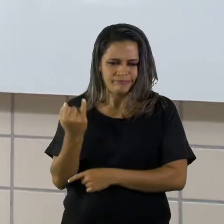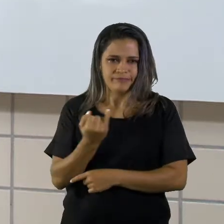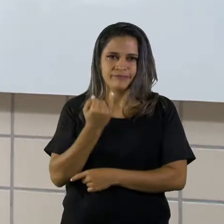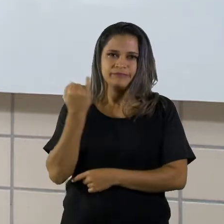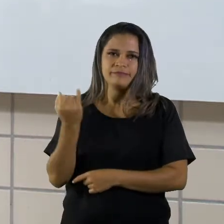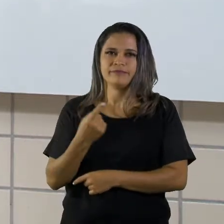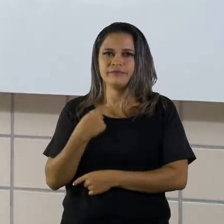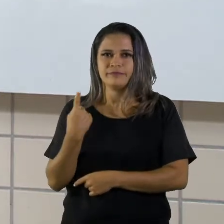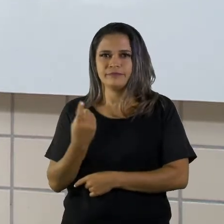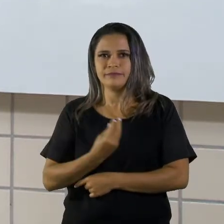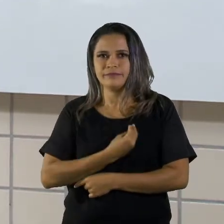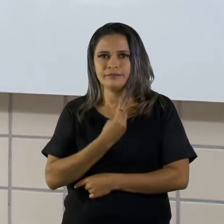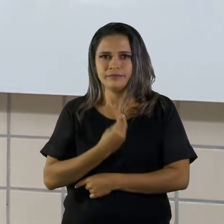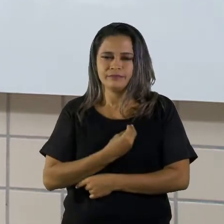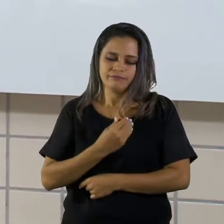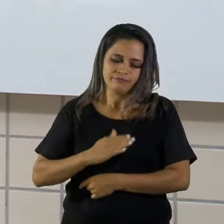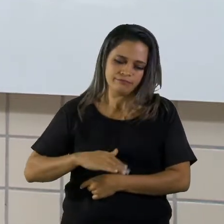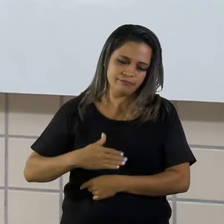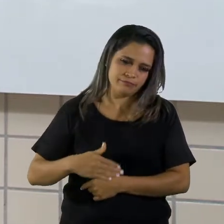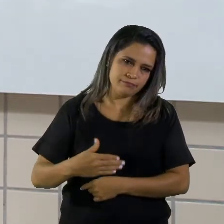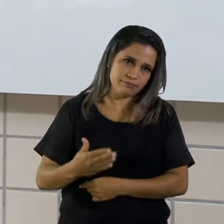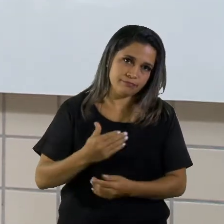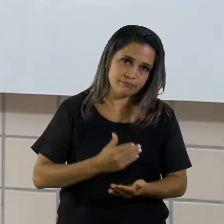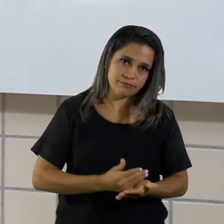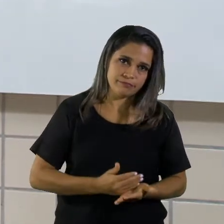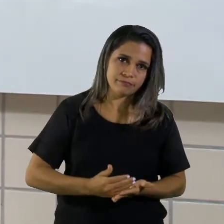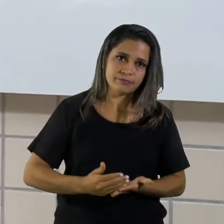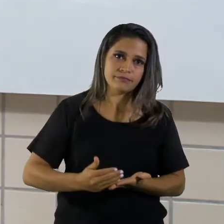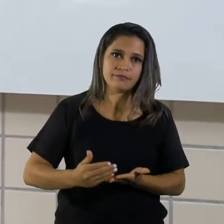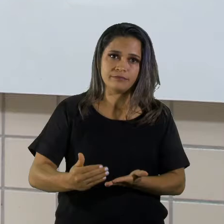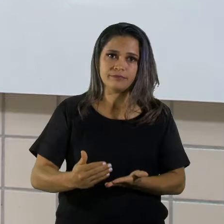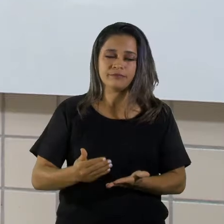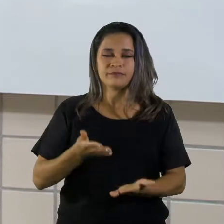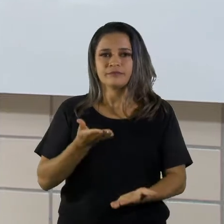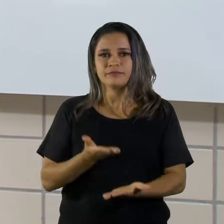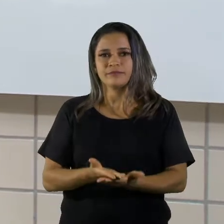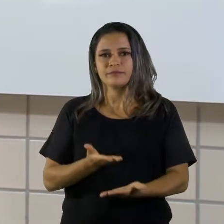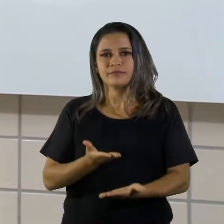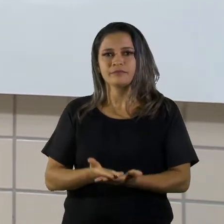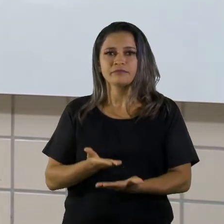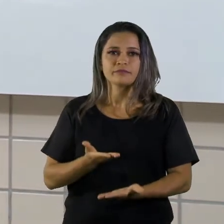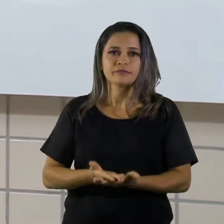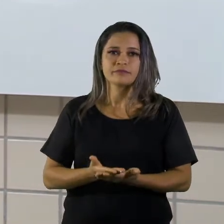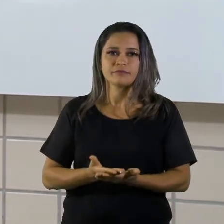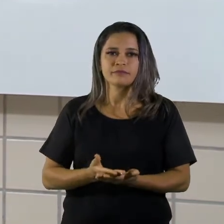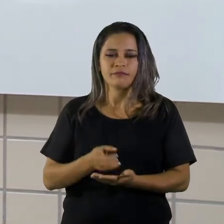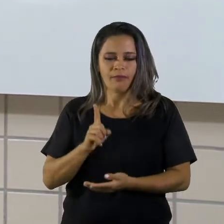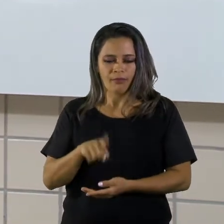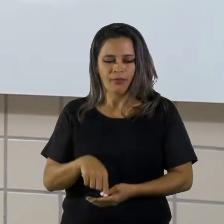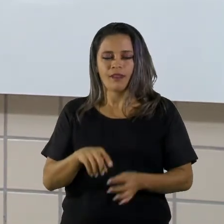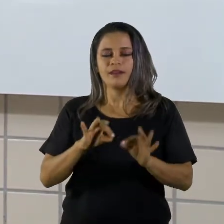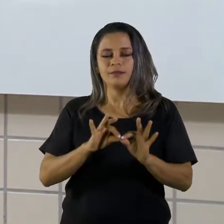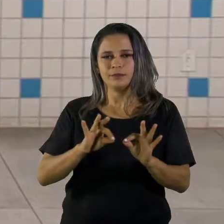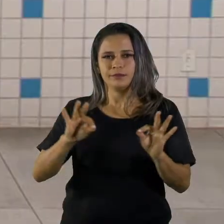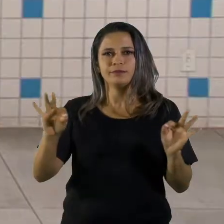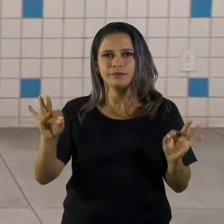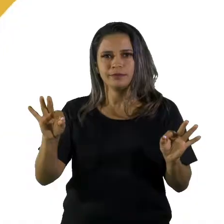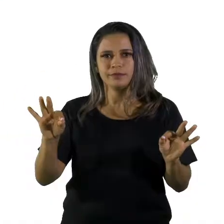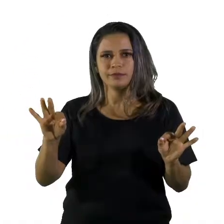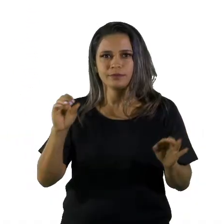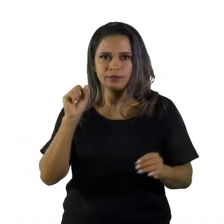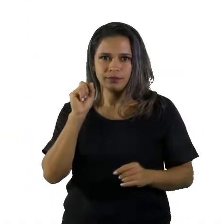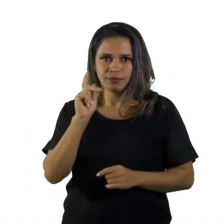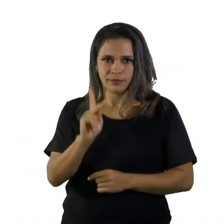nossa vida e nós vamos dar continuidade para o estudo dessa unidade, ok, pessoal? Se